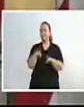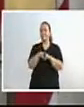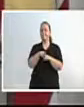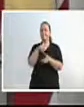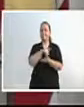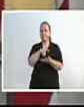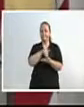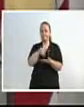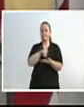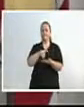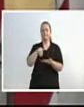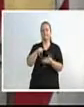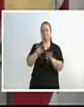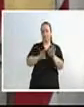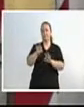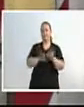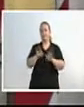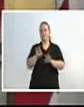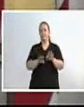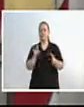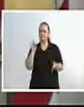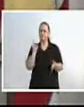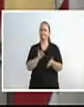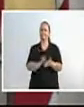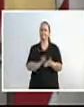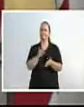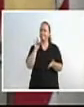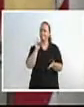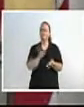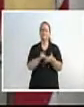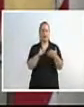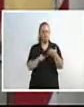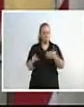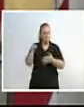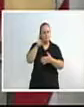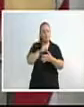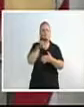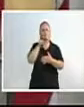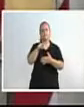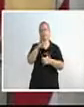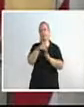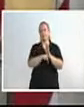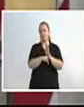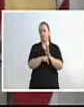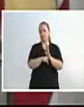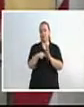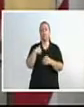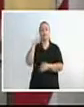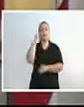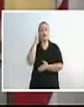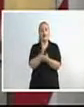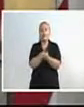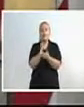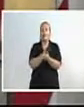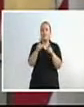que realmente dê prioridade a esses projetos. Sei que alguns profissionais agora